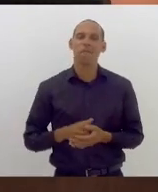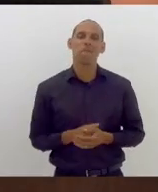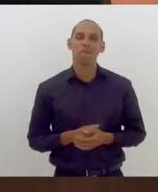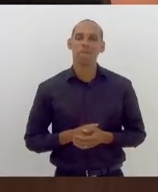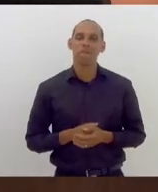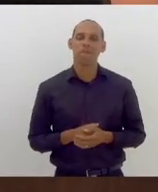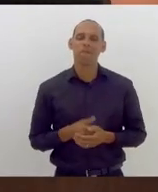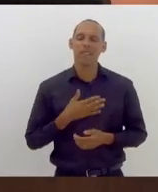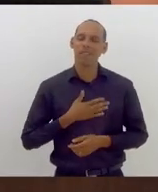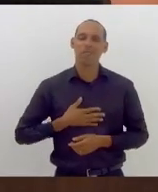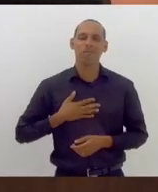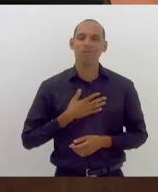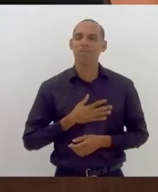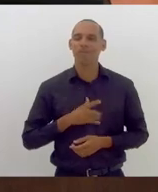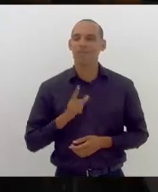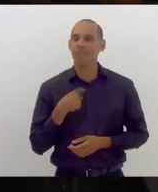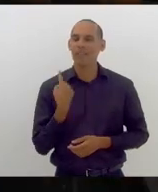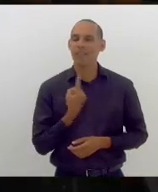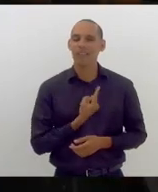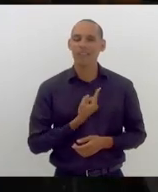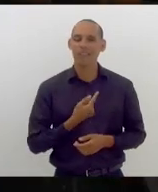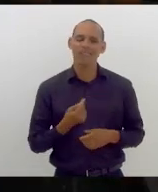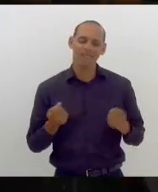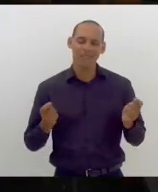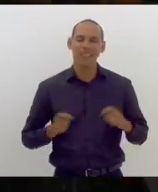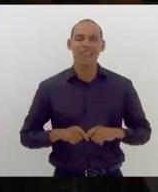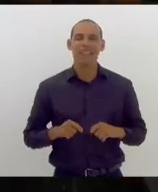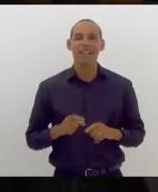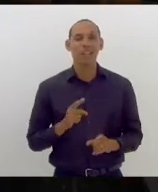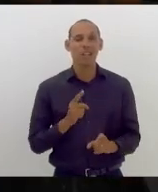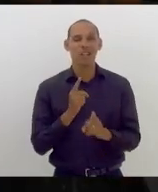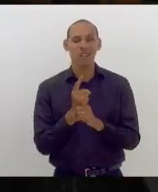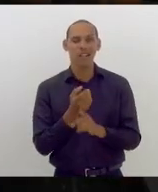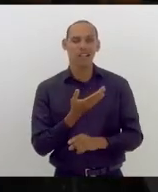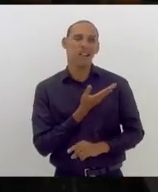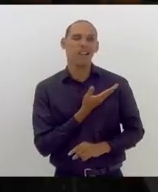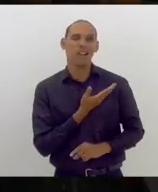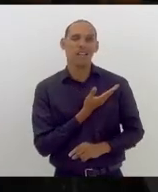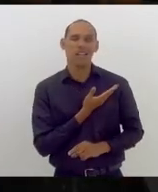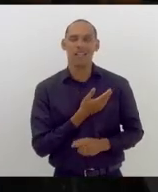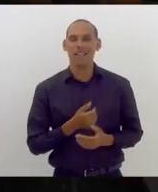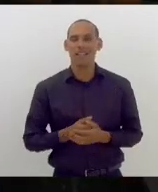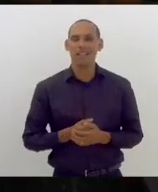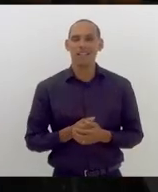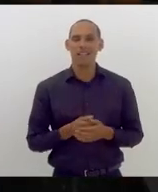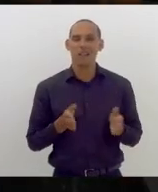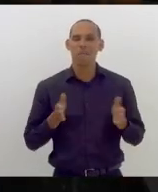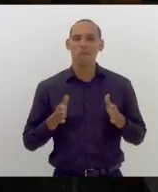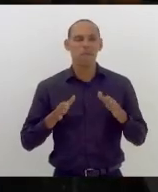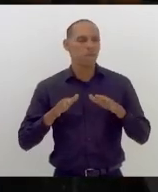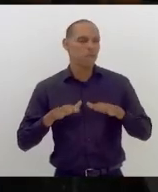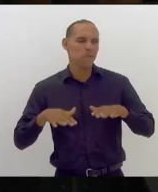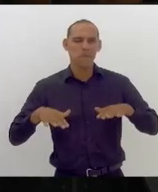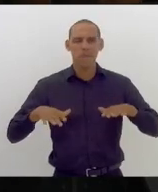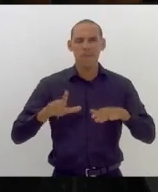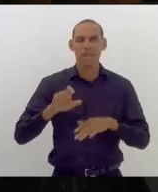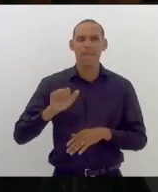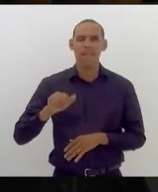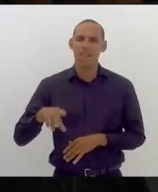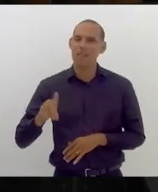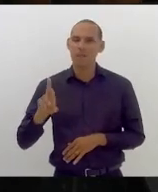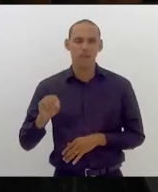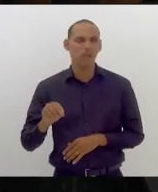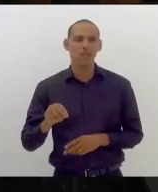como é gratificante a gente poder encontrar amigos, né, de todos os momentos. O Leandro está aqui,